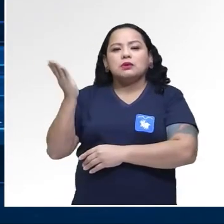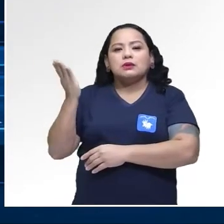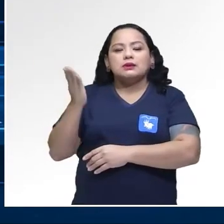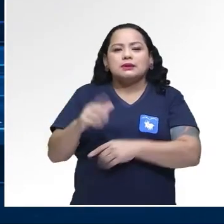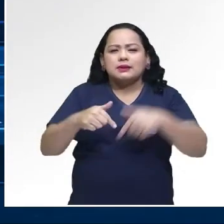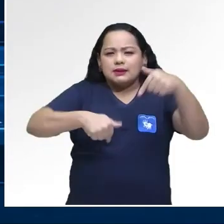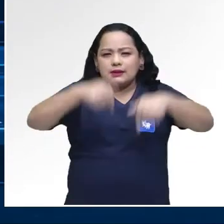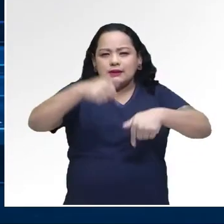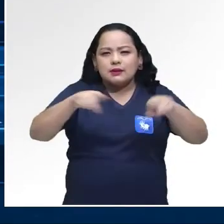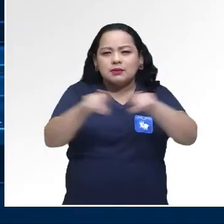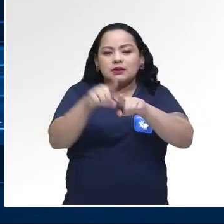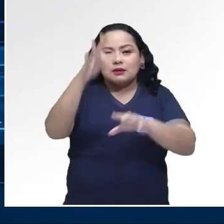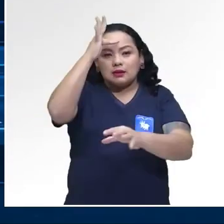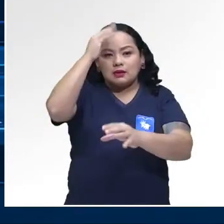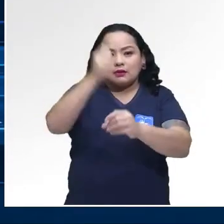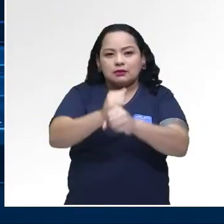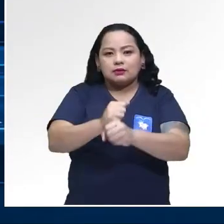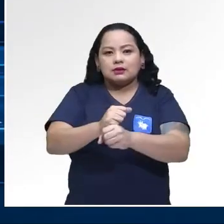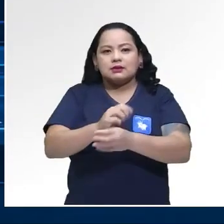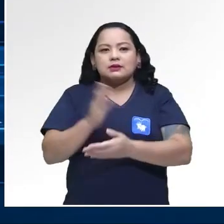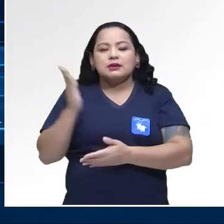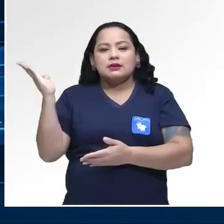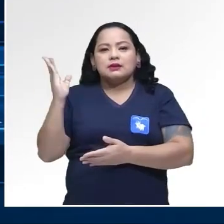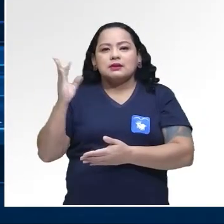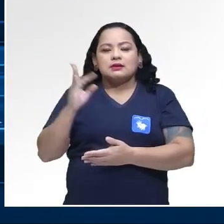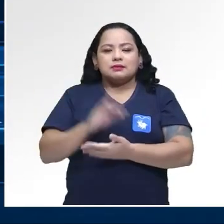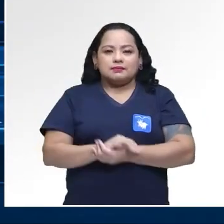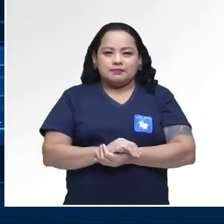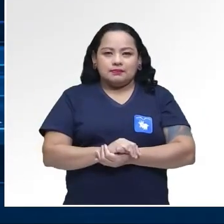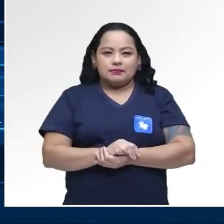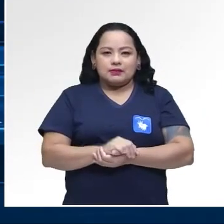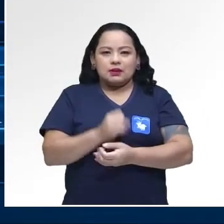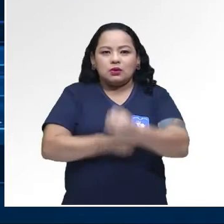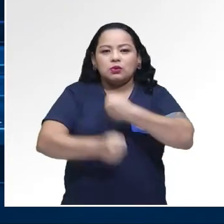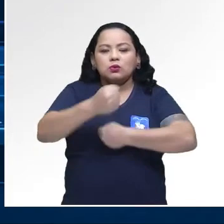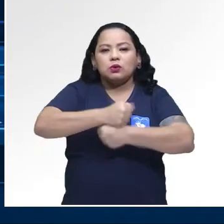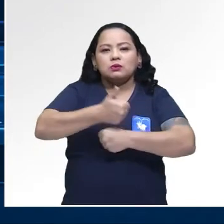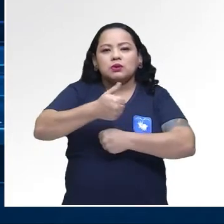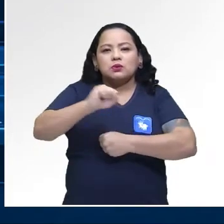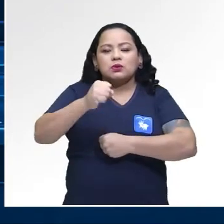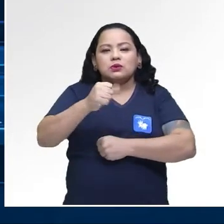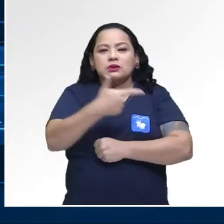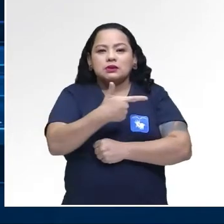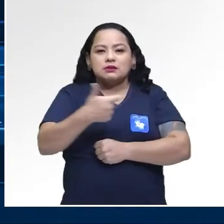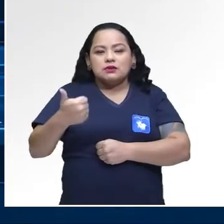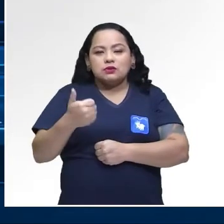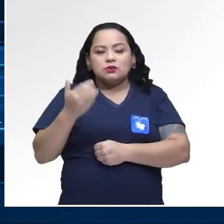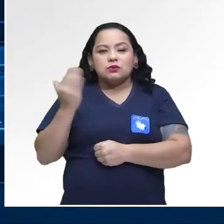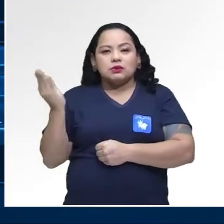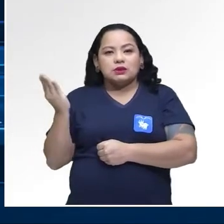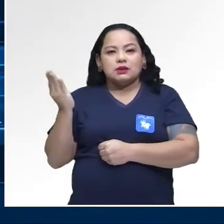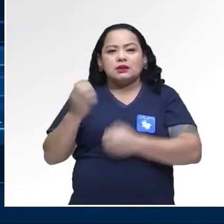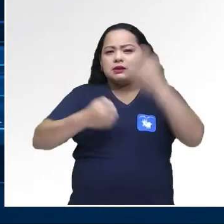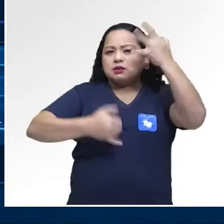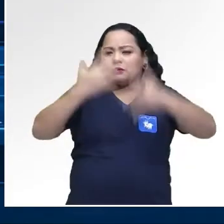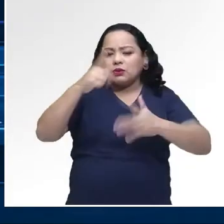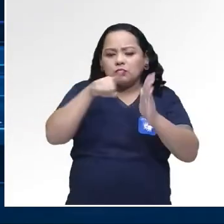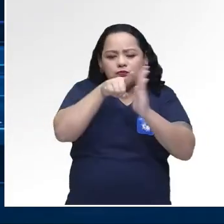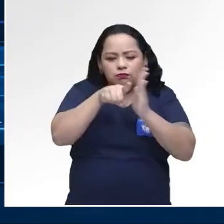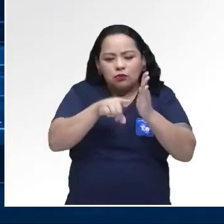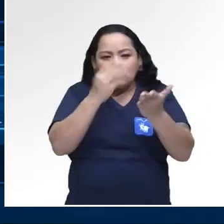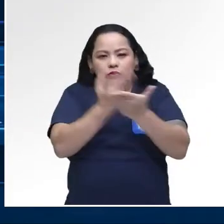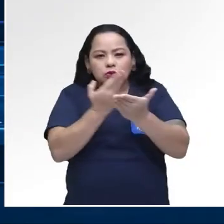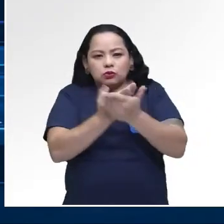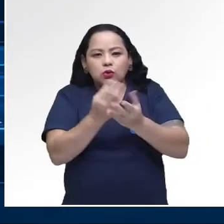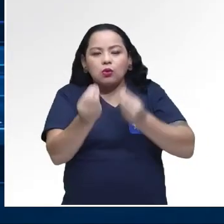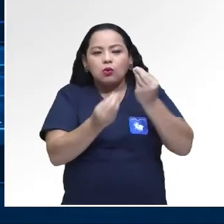e físico Michael Faraday em 1821, onde ele falou, estudou sobre o